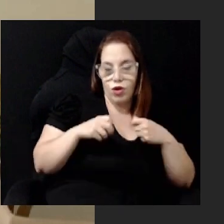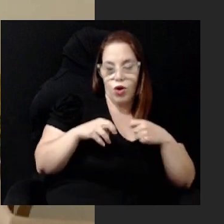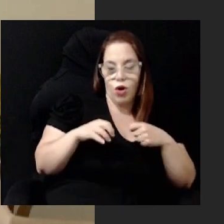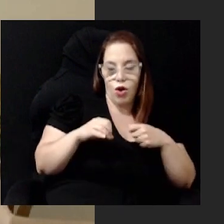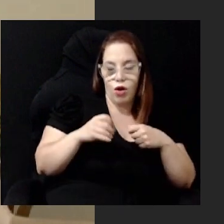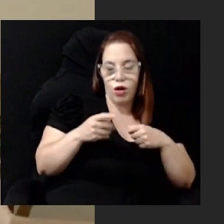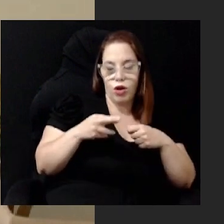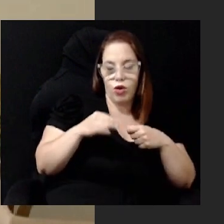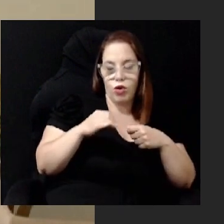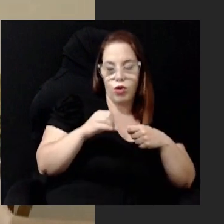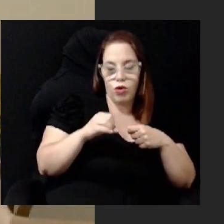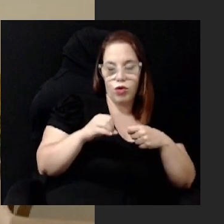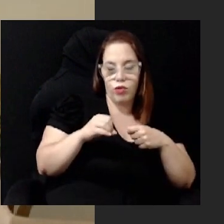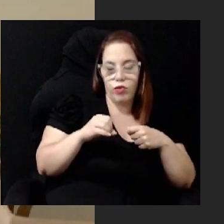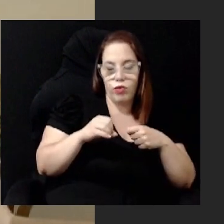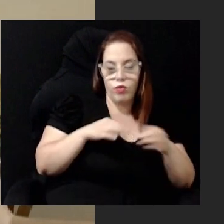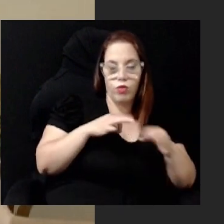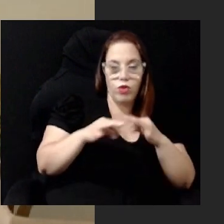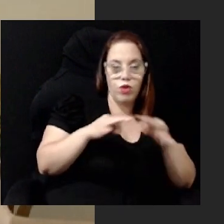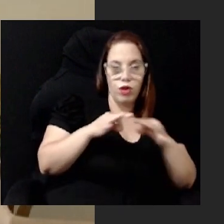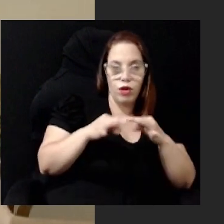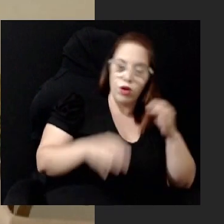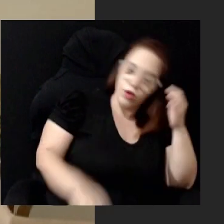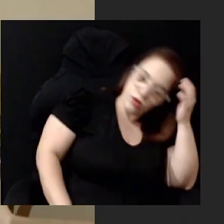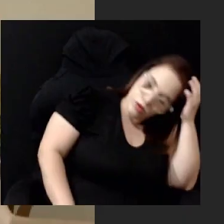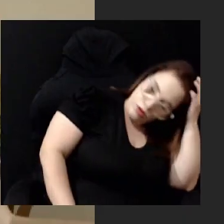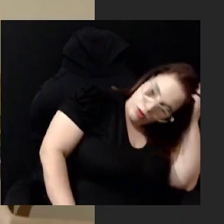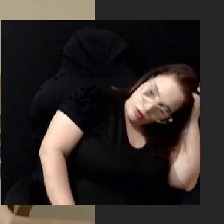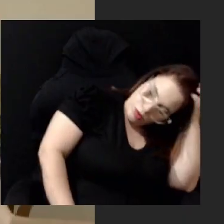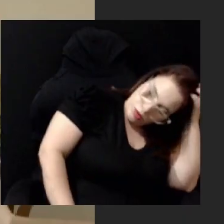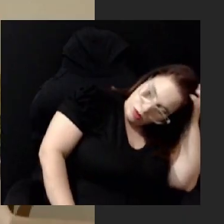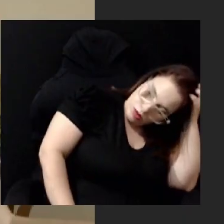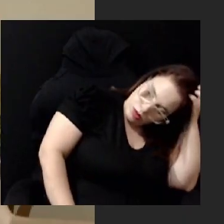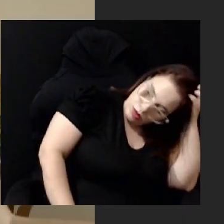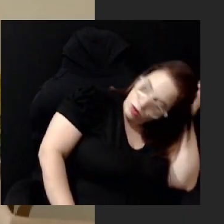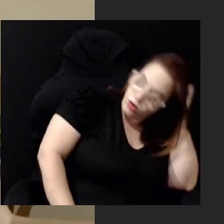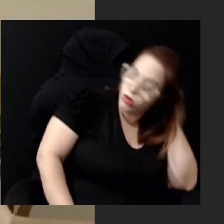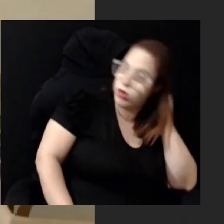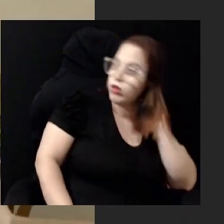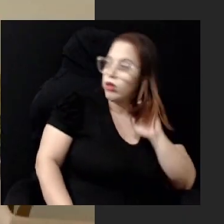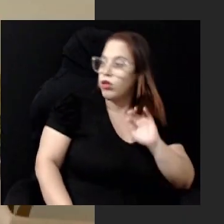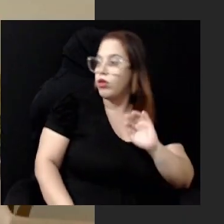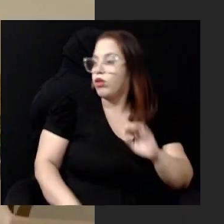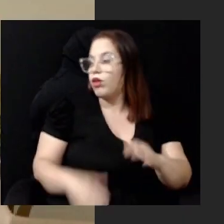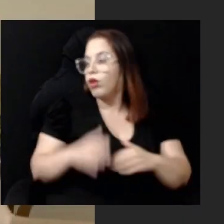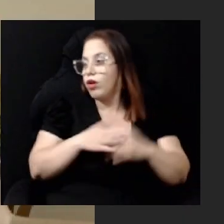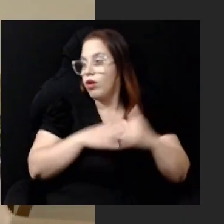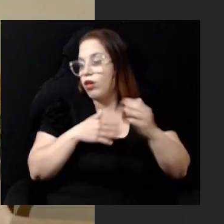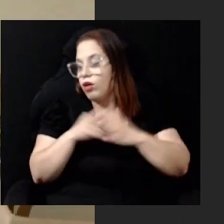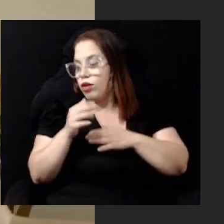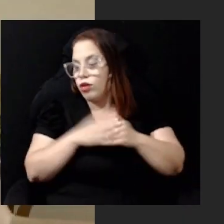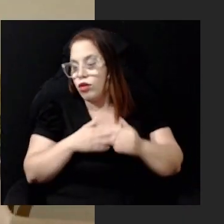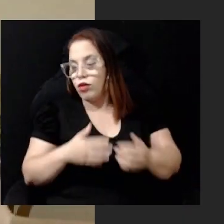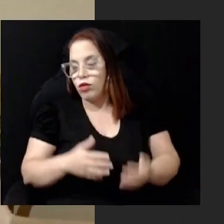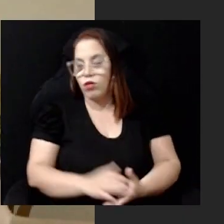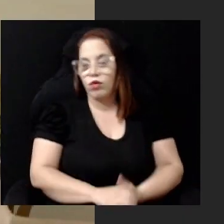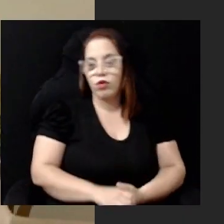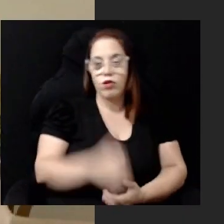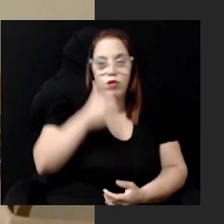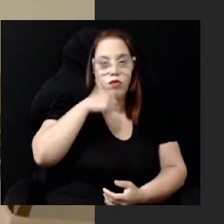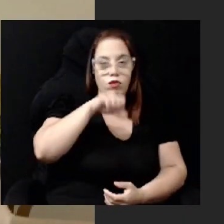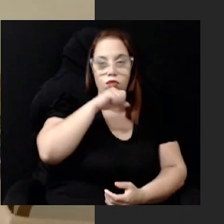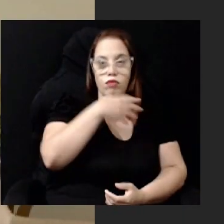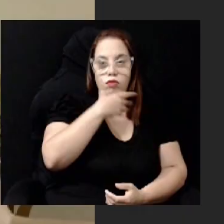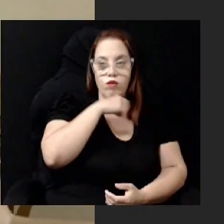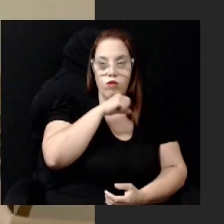ósseo. E a febre nas crianças, em geral, ela vai ser prontamente tratada, porque nenhum pai fica com uma criança em